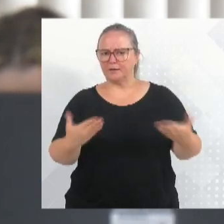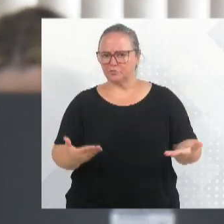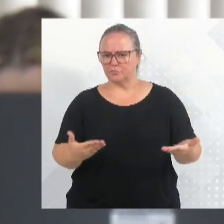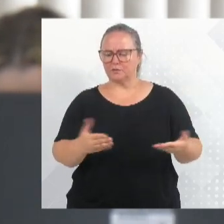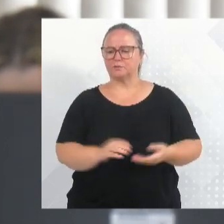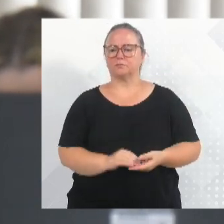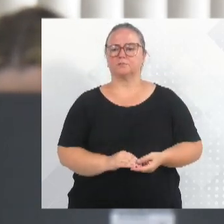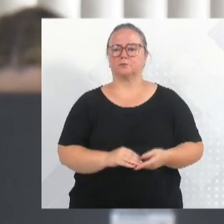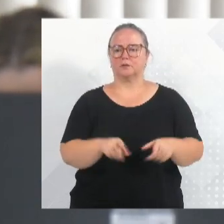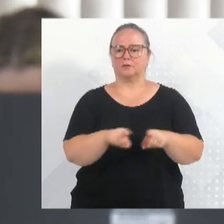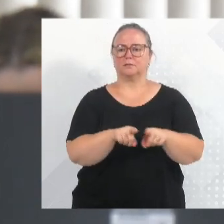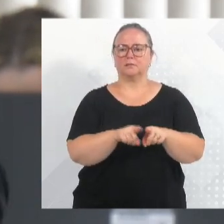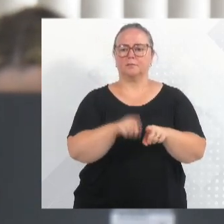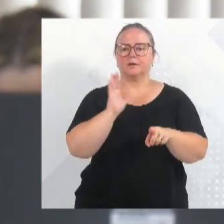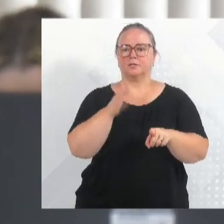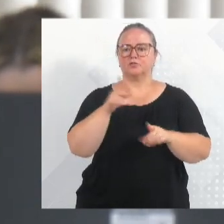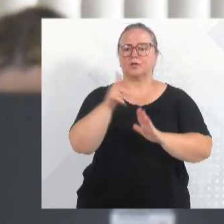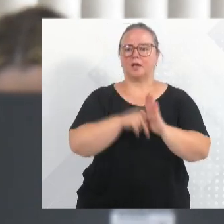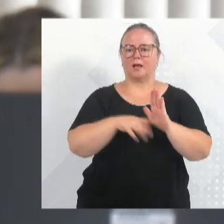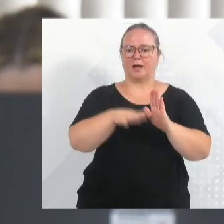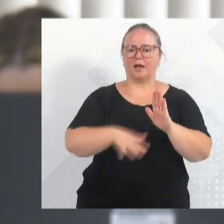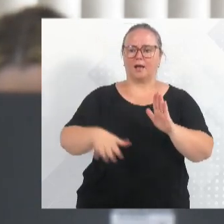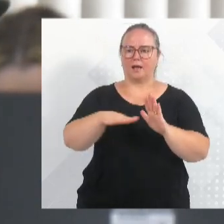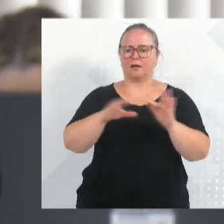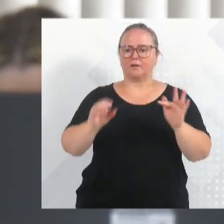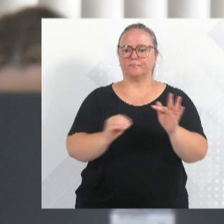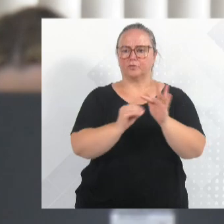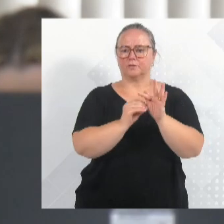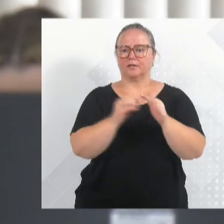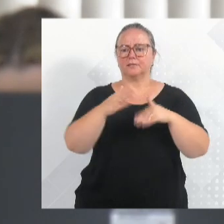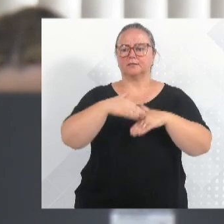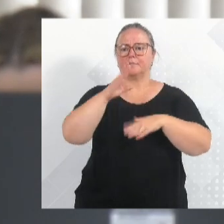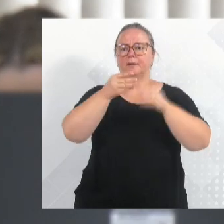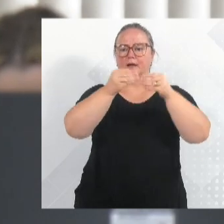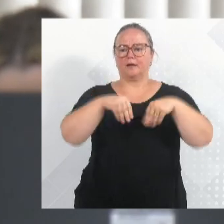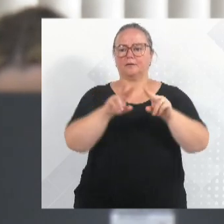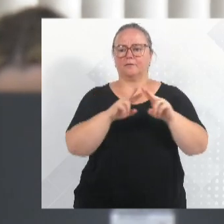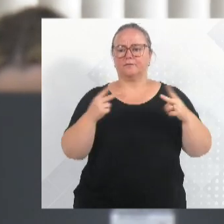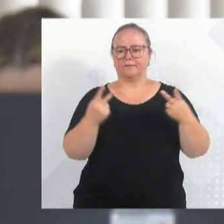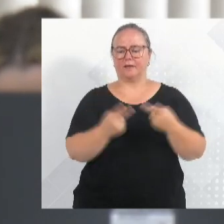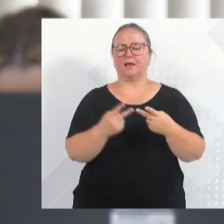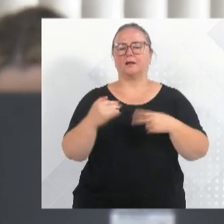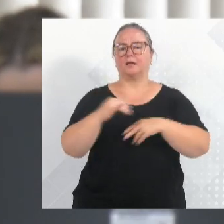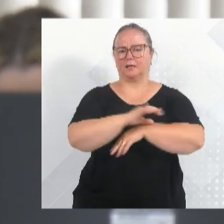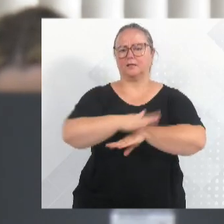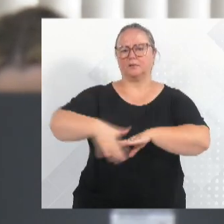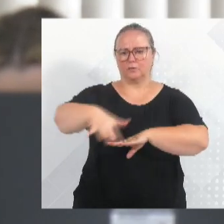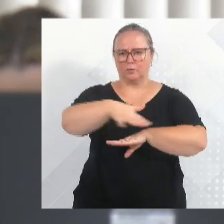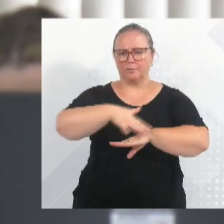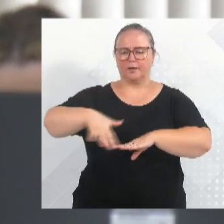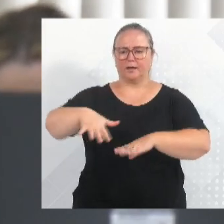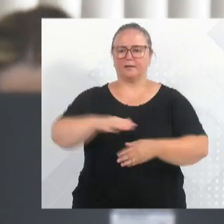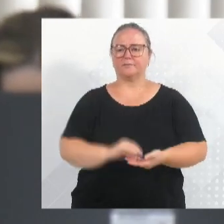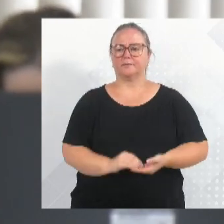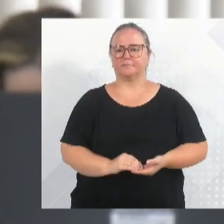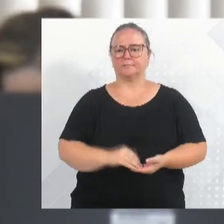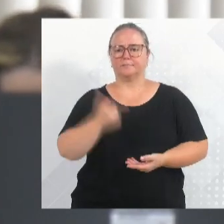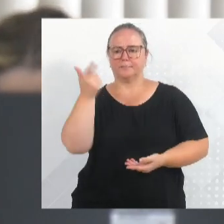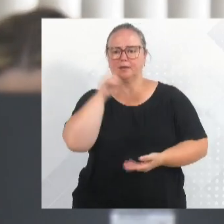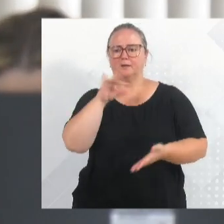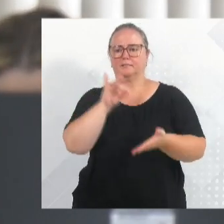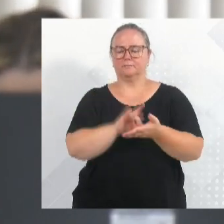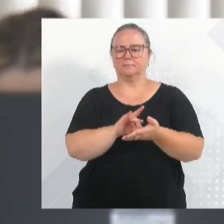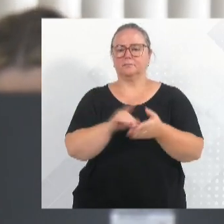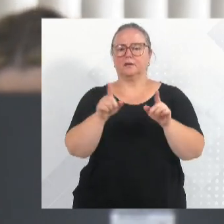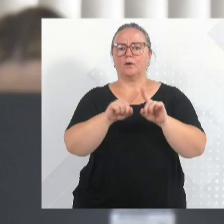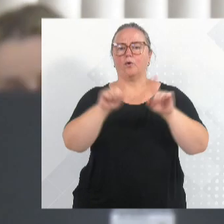fiz um anteprojeto para a área da Fortaleza, das mais afetadas, a Velha e Itopavas, né? Para a composição dos quadros do